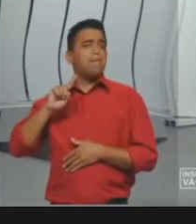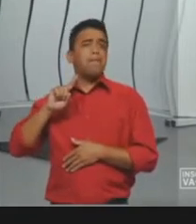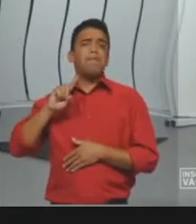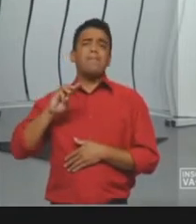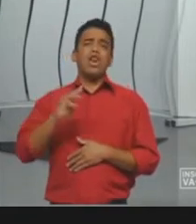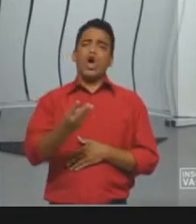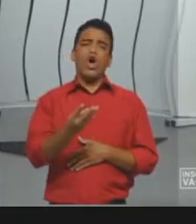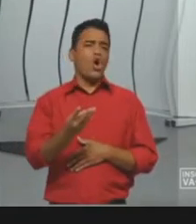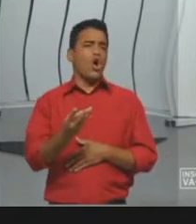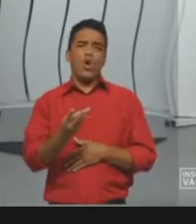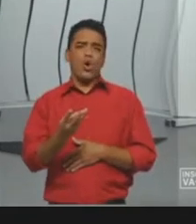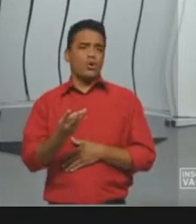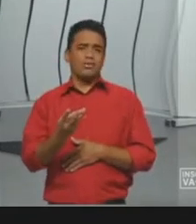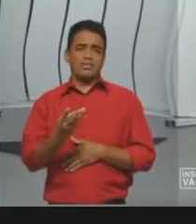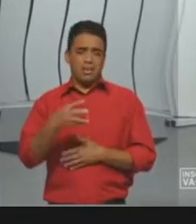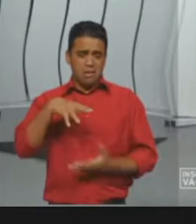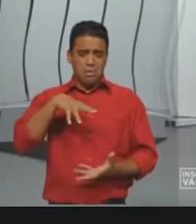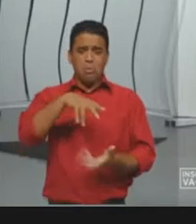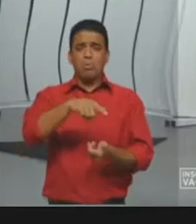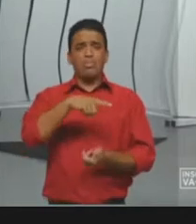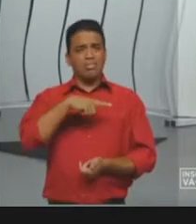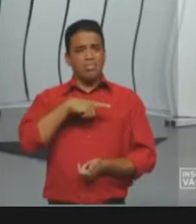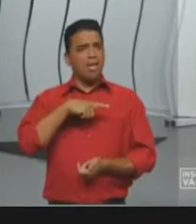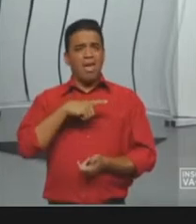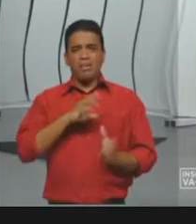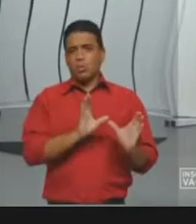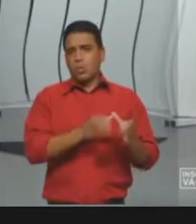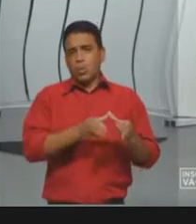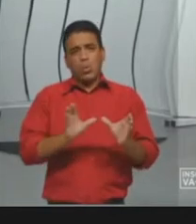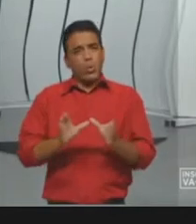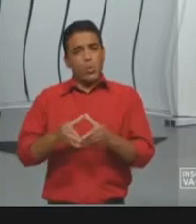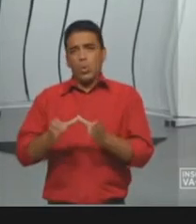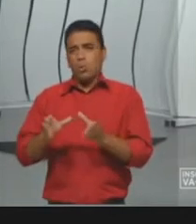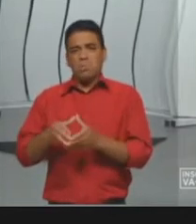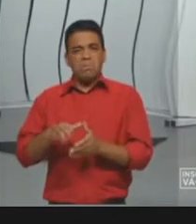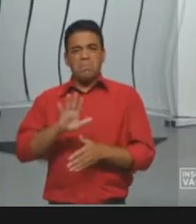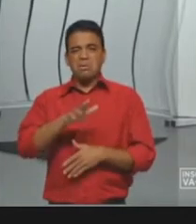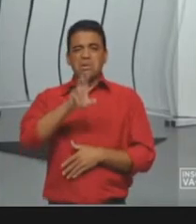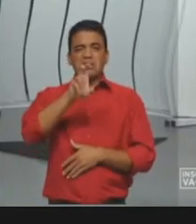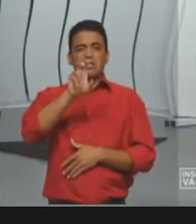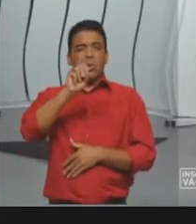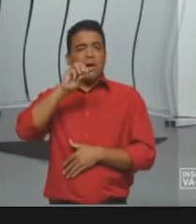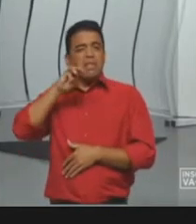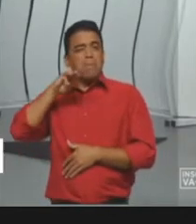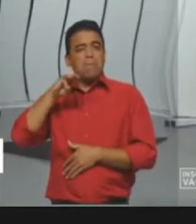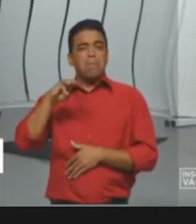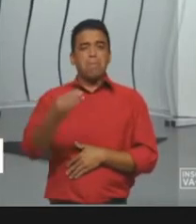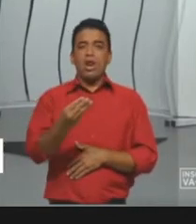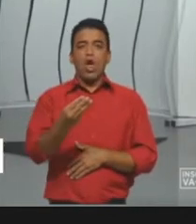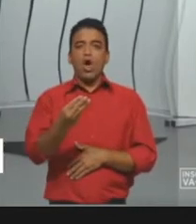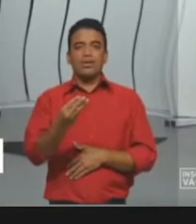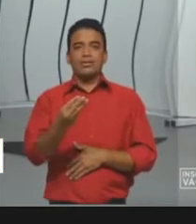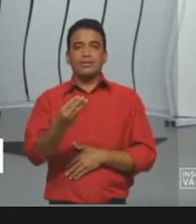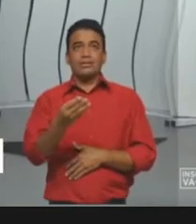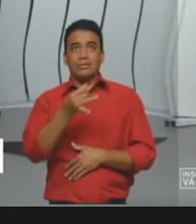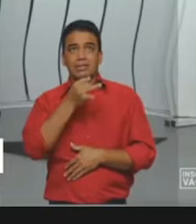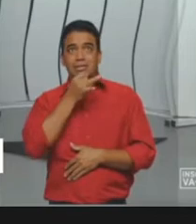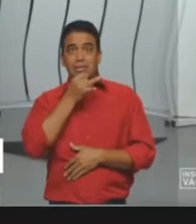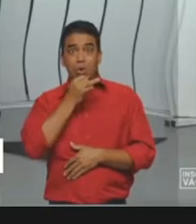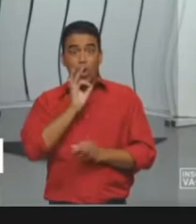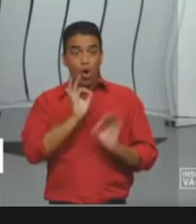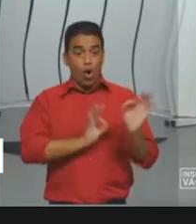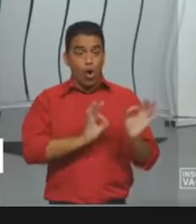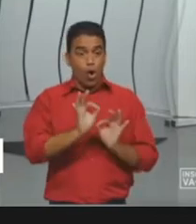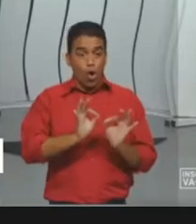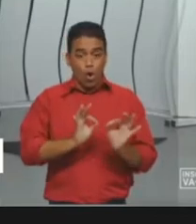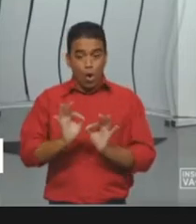seres vivos do planeta. Acredita-se que pode chegar a mais de 50 milhões. Imagine um número gigantesco desse se você não tiver